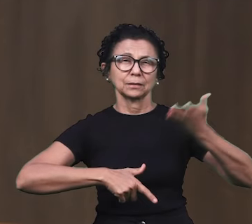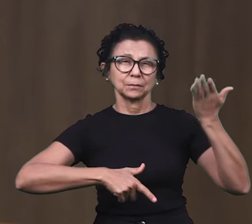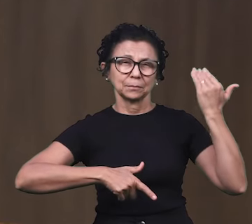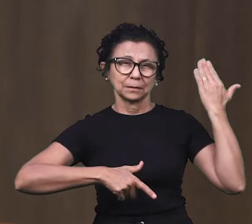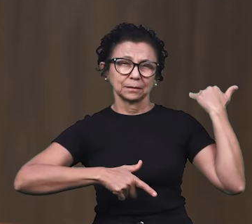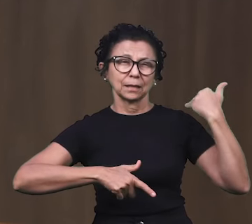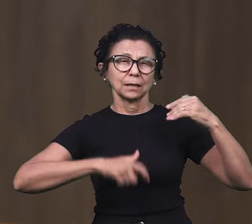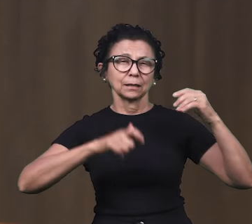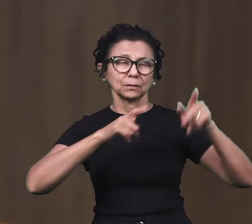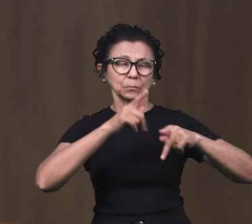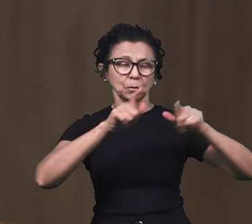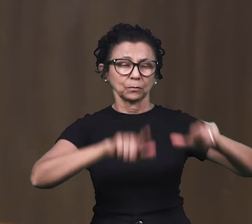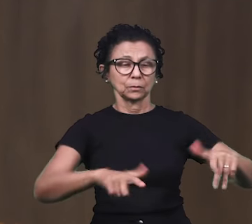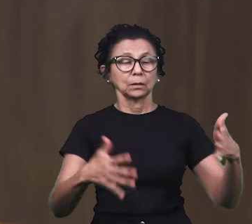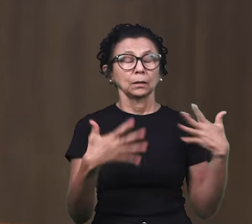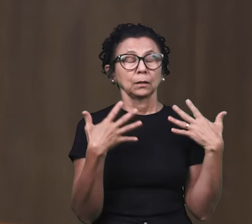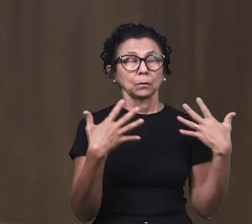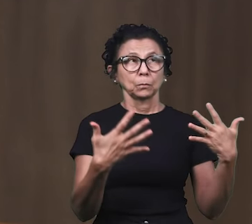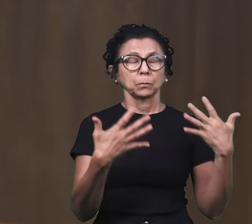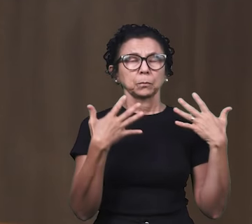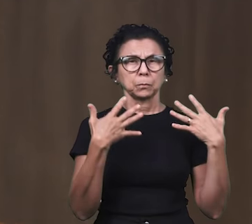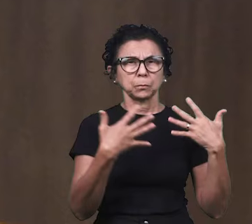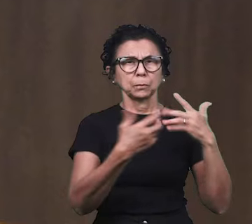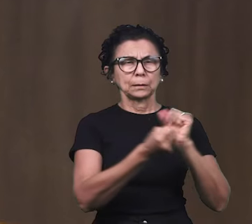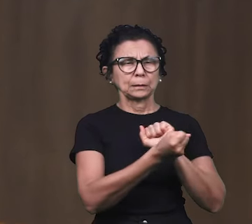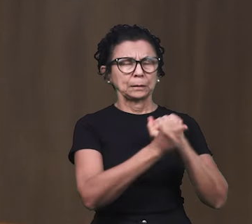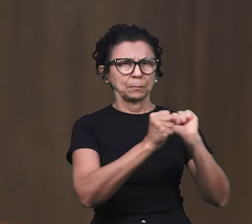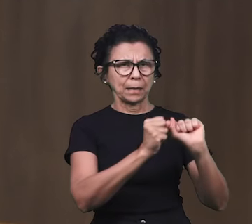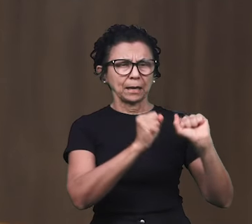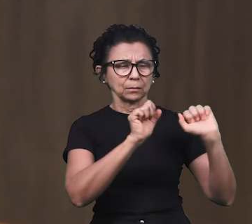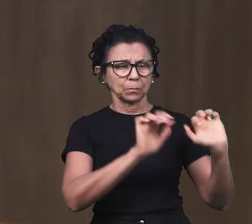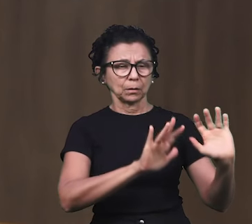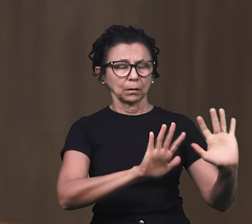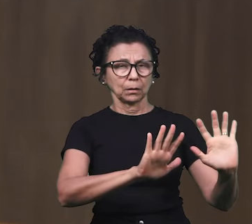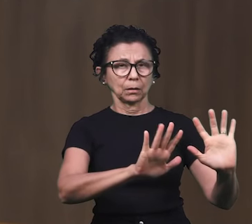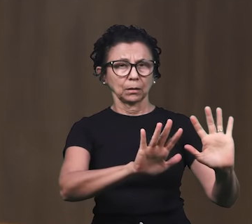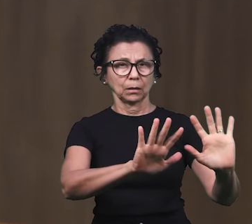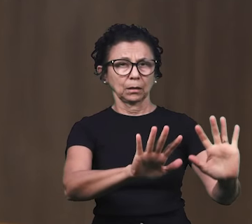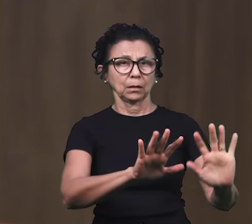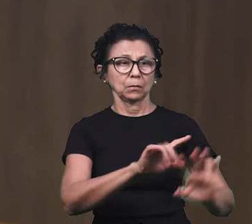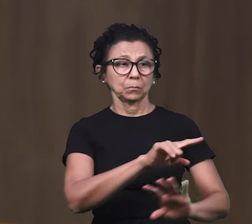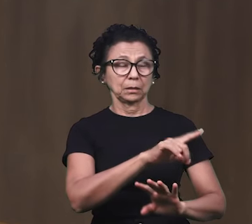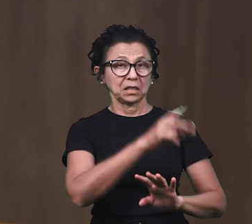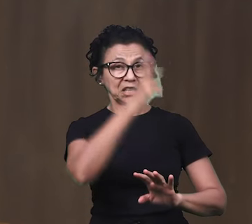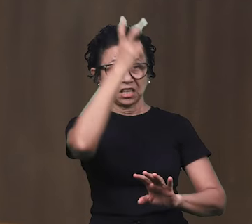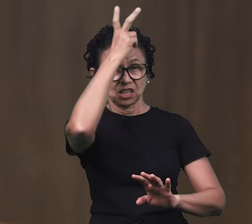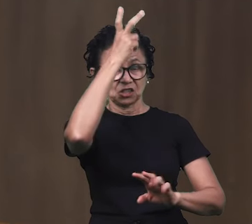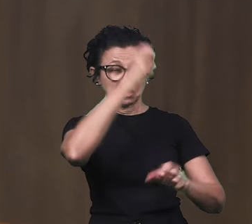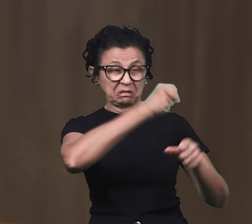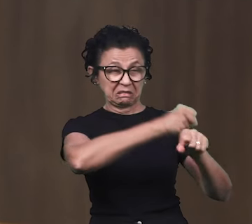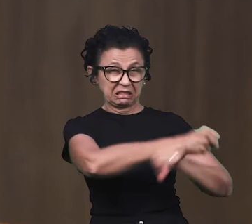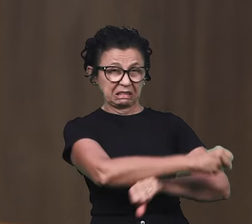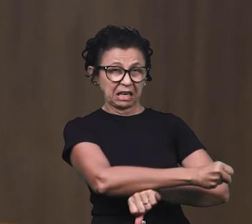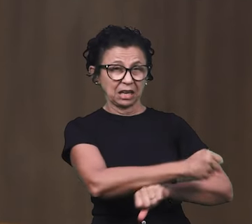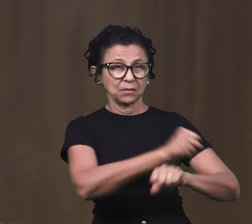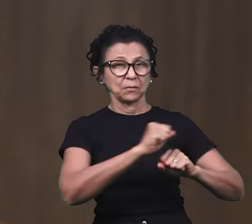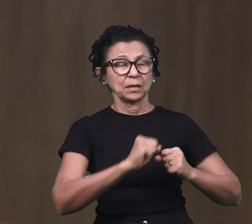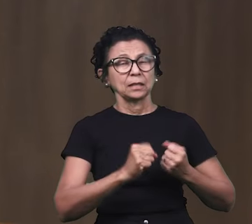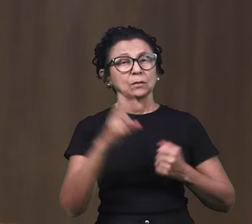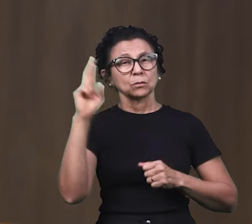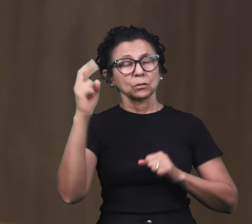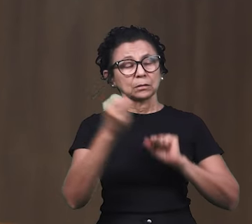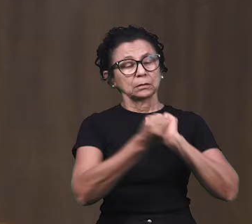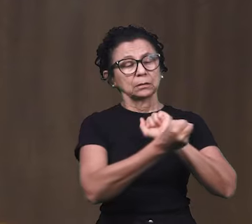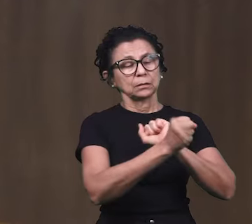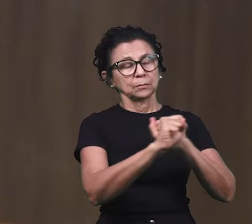povo saiu do Egito. Após a saída do Egito, no deserto, Deus estabeleceu 3 principais